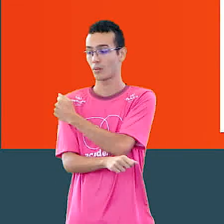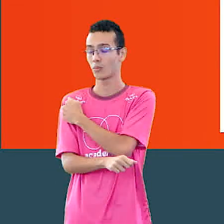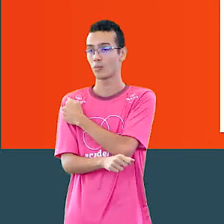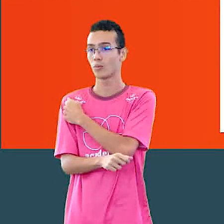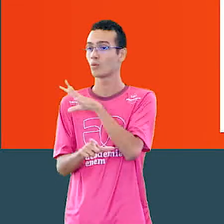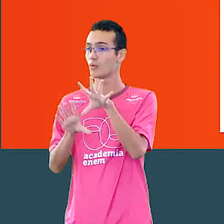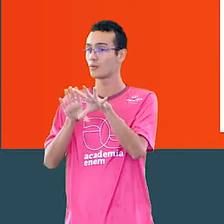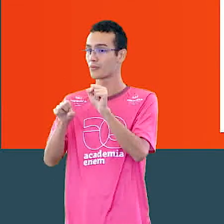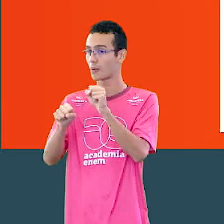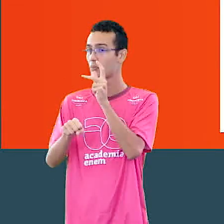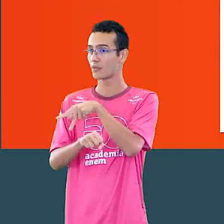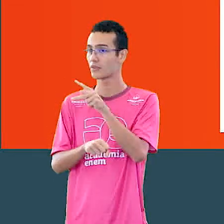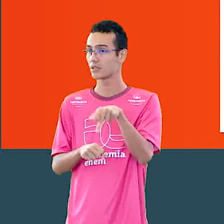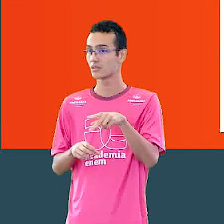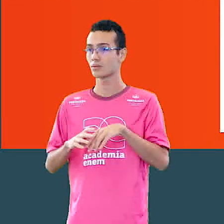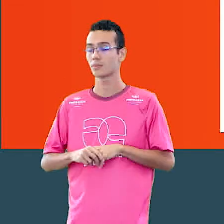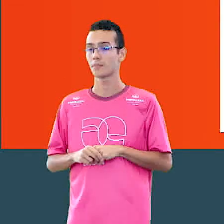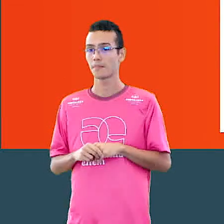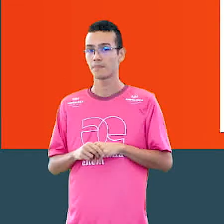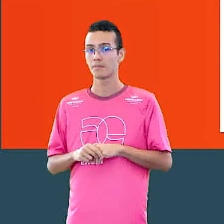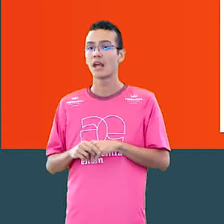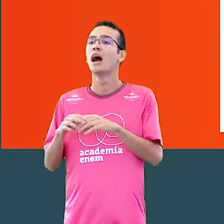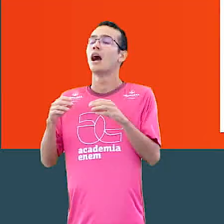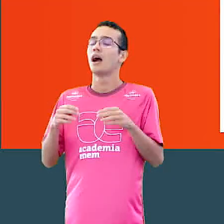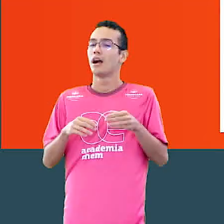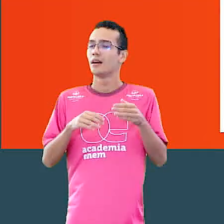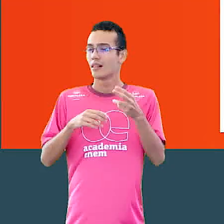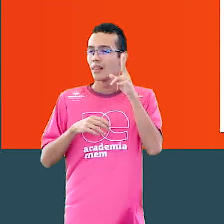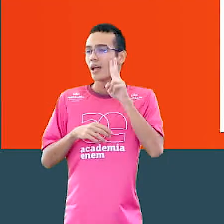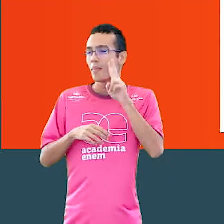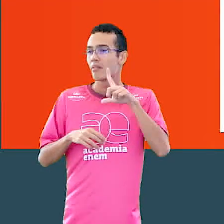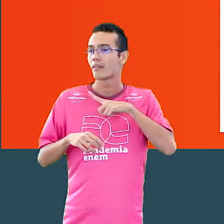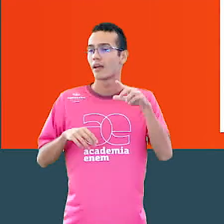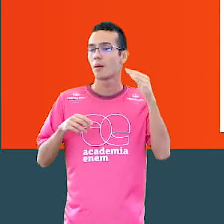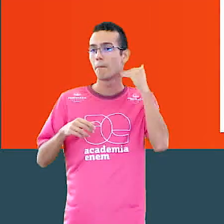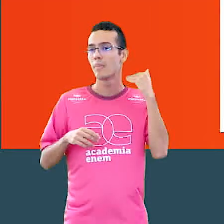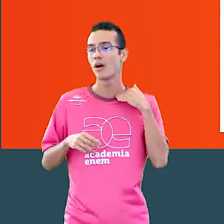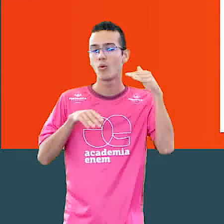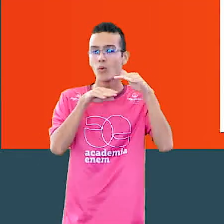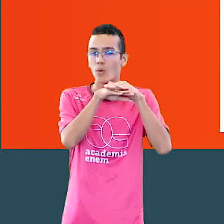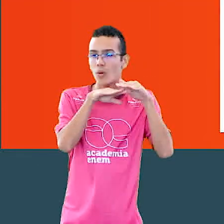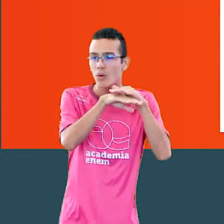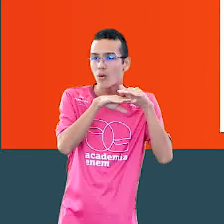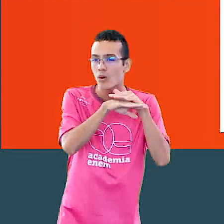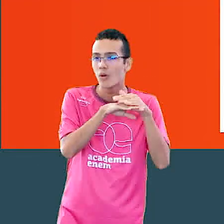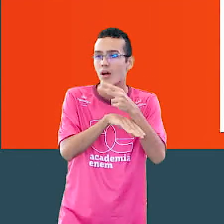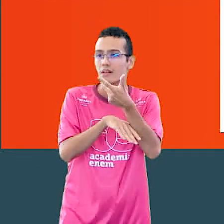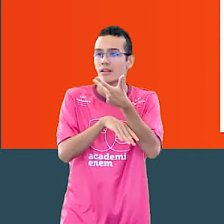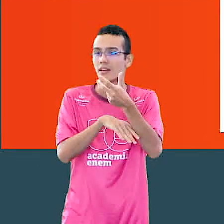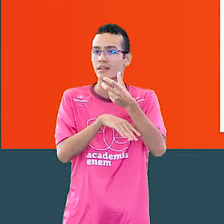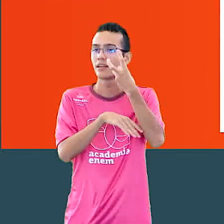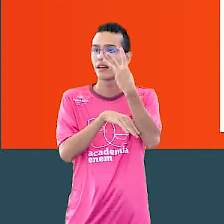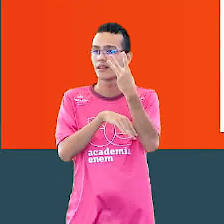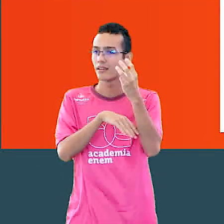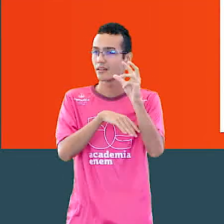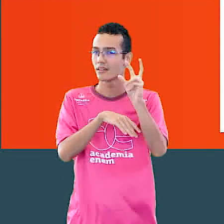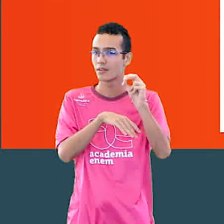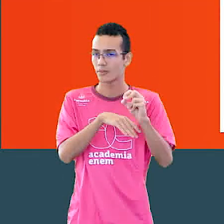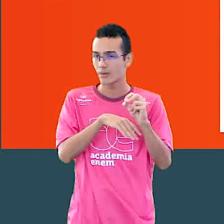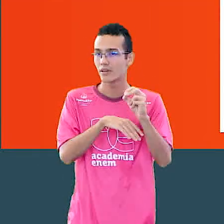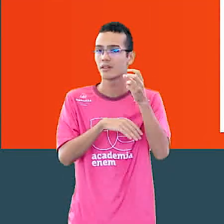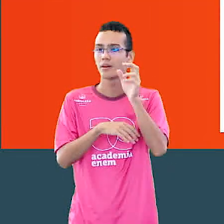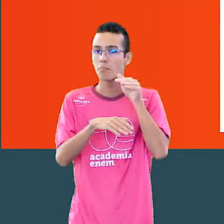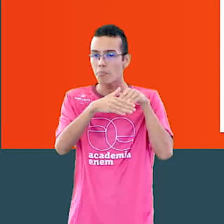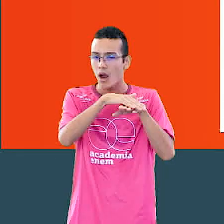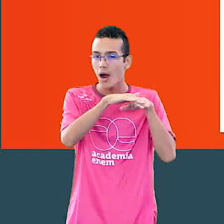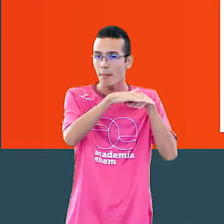só libera essa poupança, ele dá 5 anos depois que você termina, para você passar num